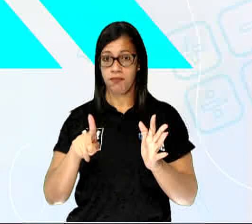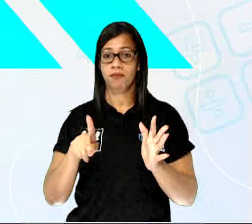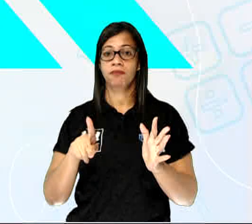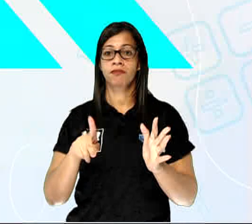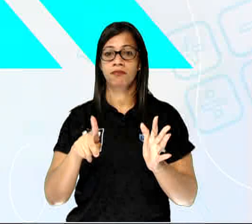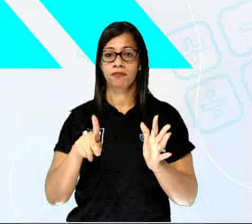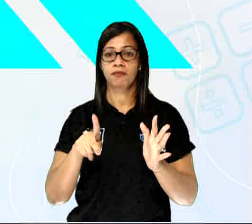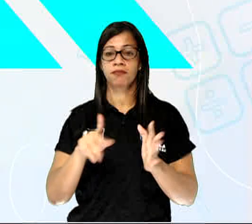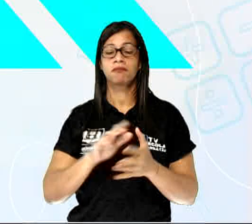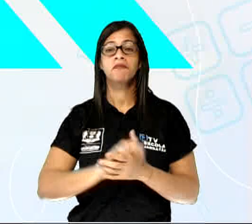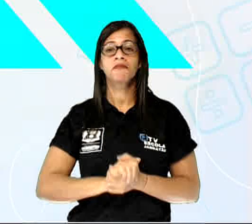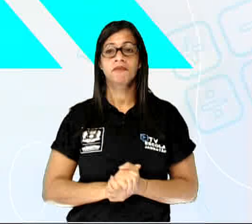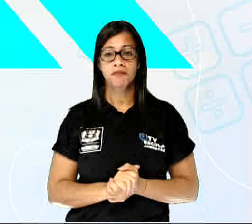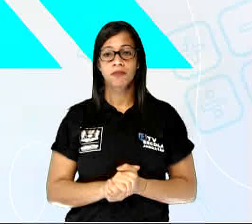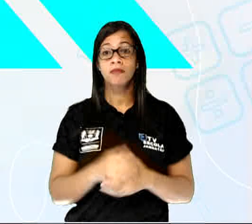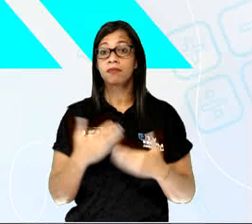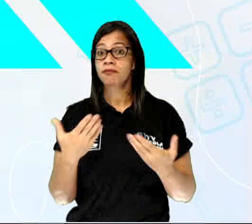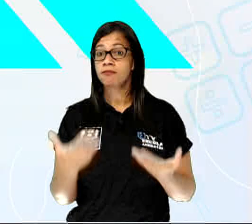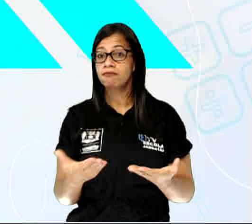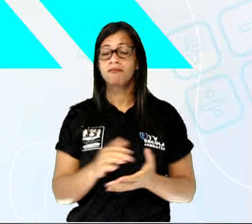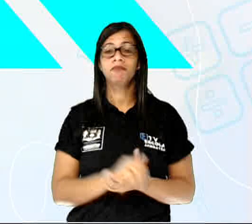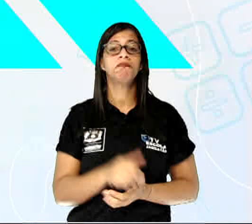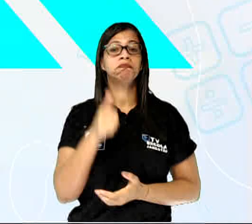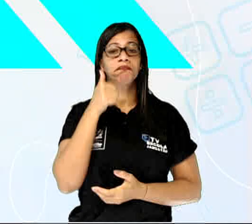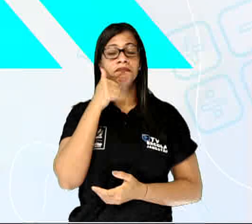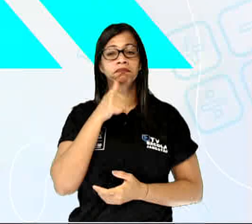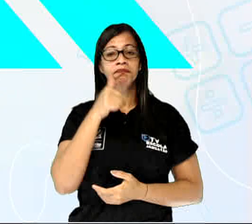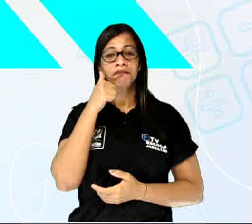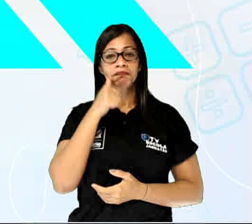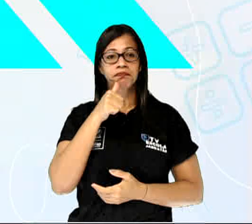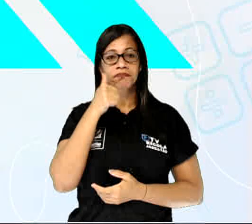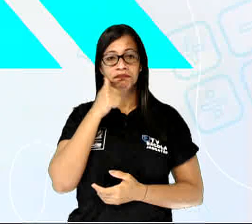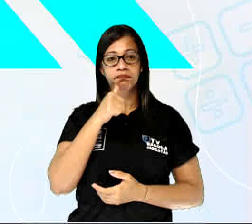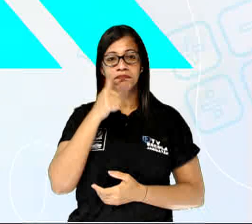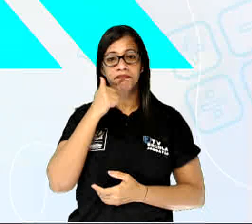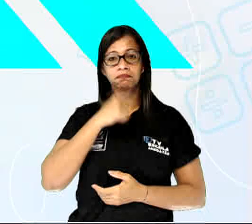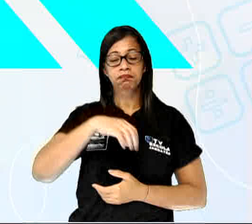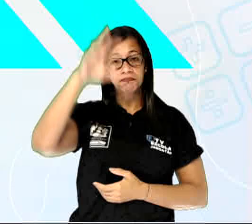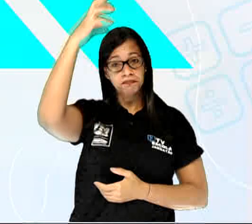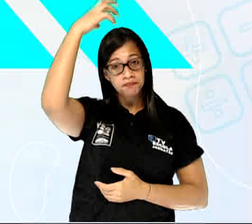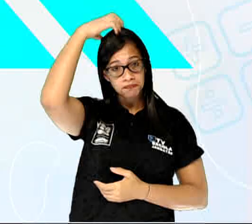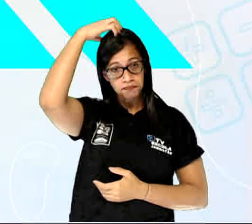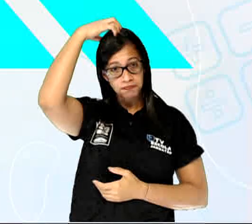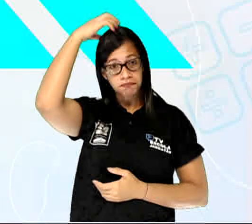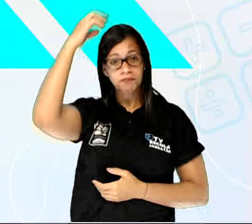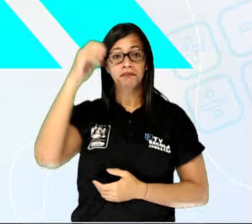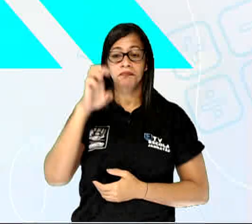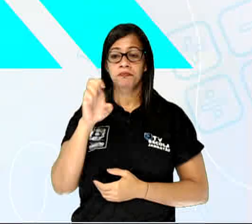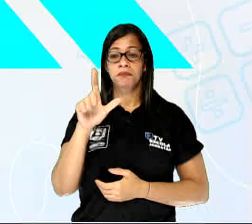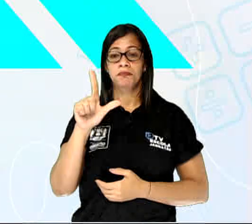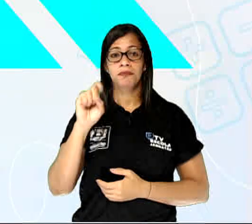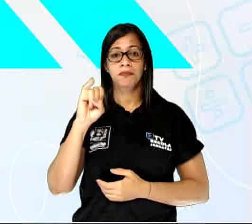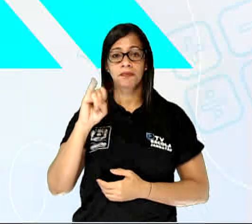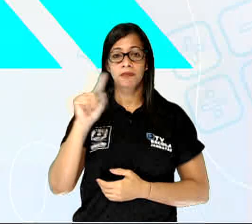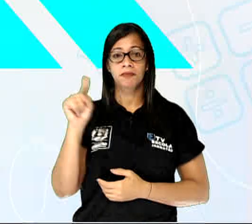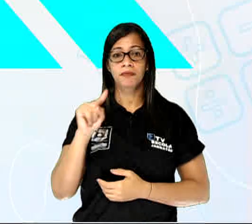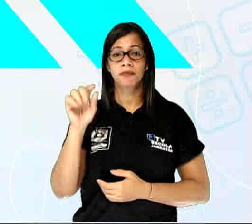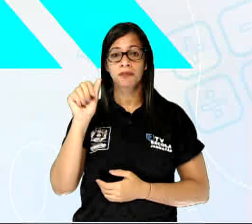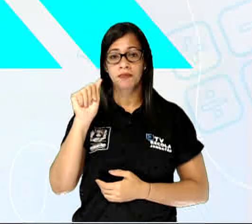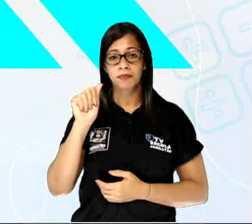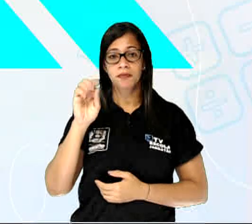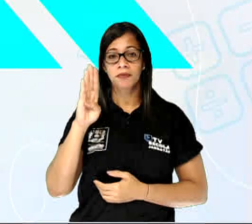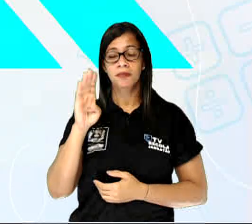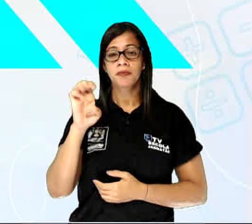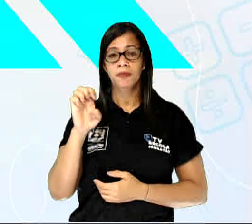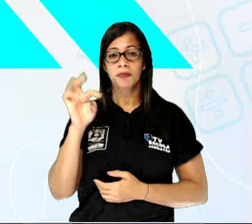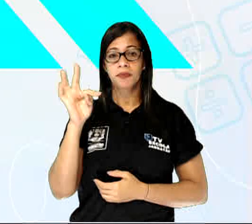Elizabeth, a grande Elizabeth, primeira e única, não casou, não proibiu. A liberdade